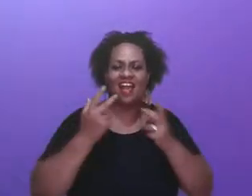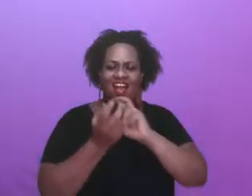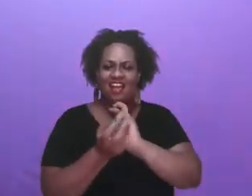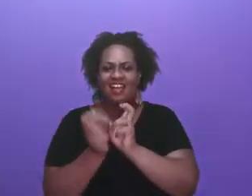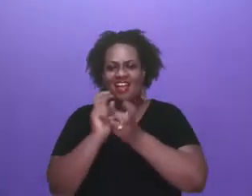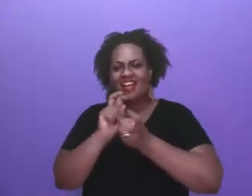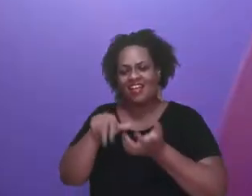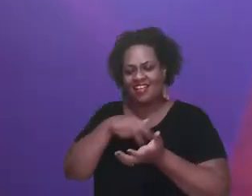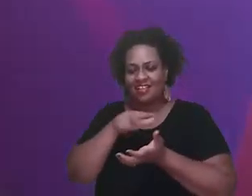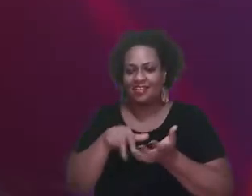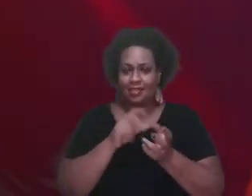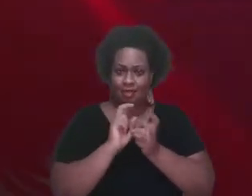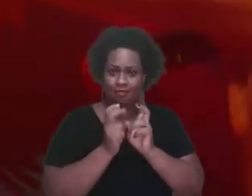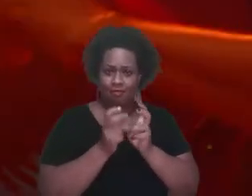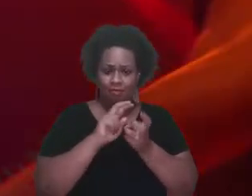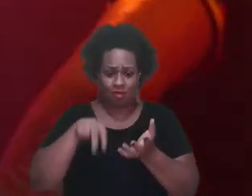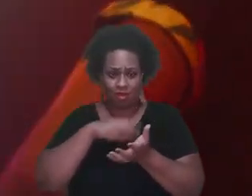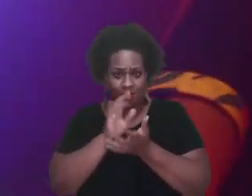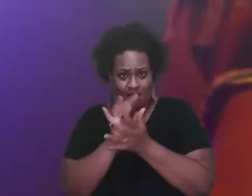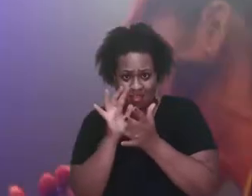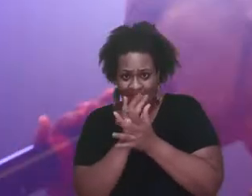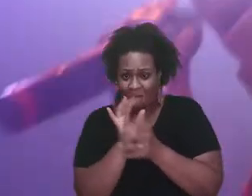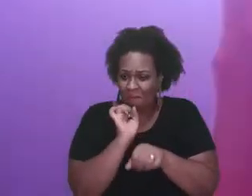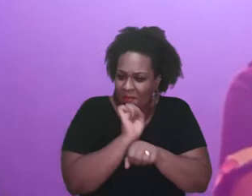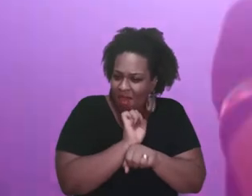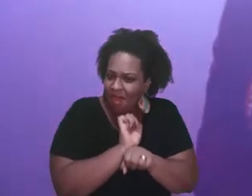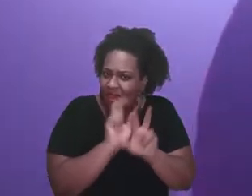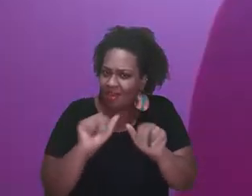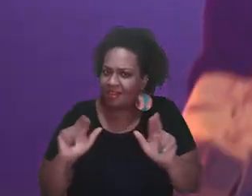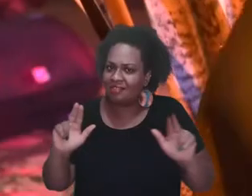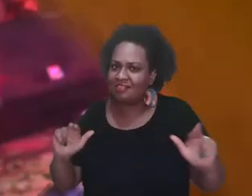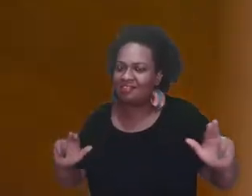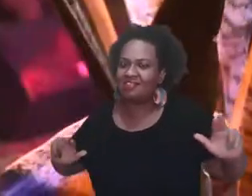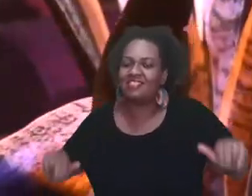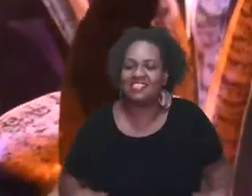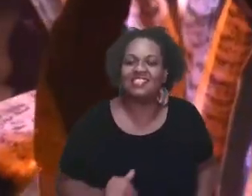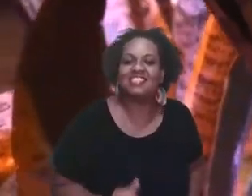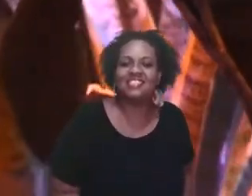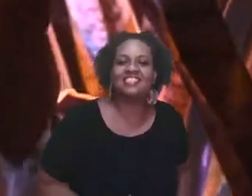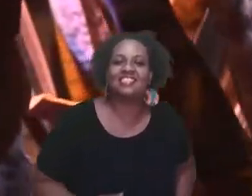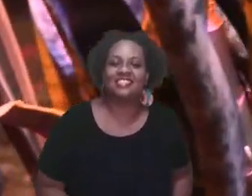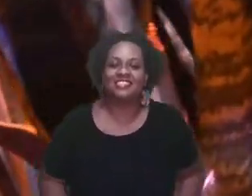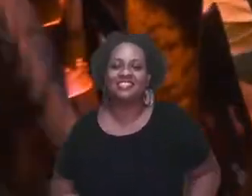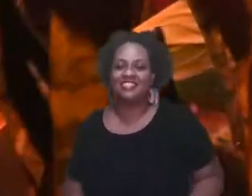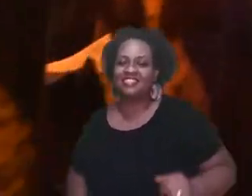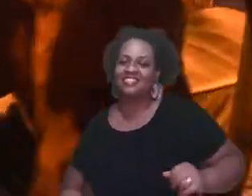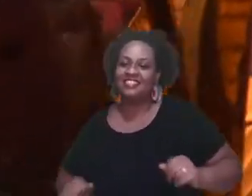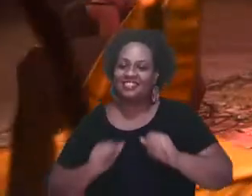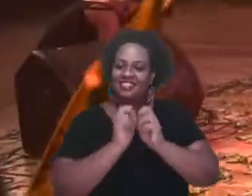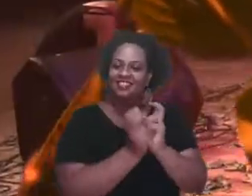obrigada monte de Nathan poeira na rodada e botão ficar parada parada e